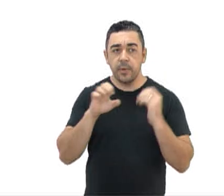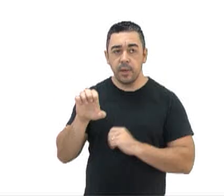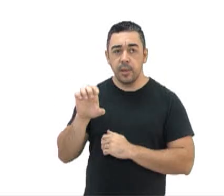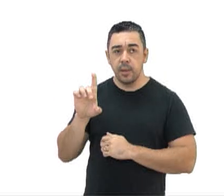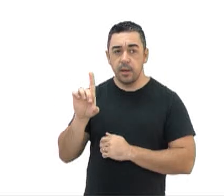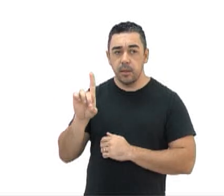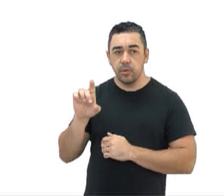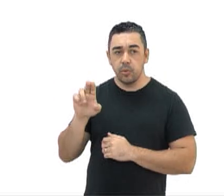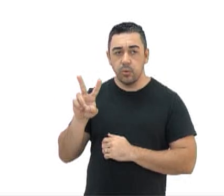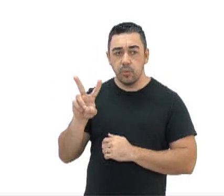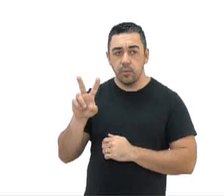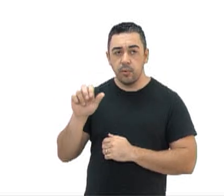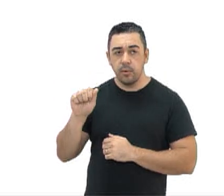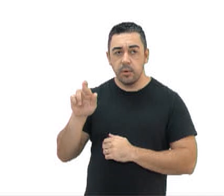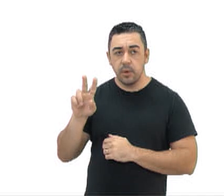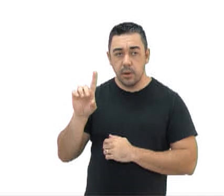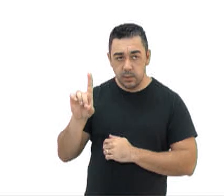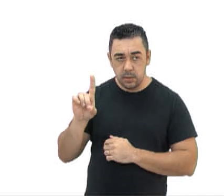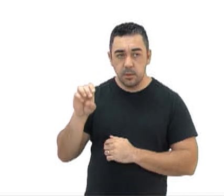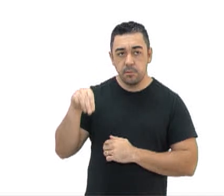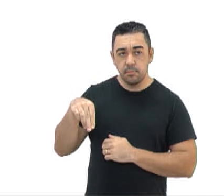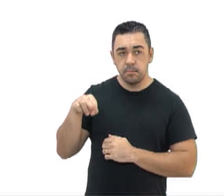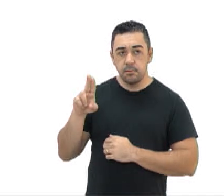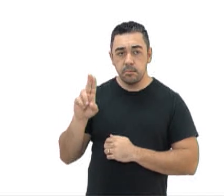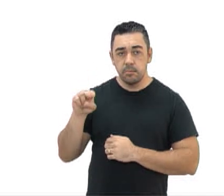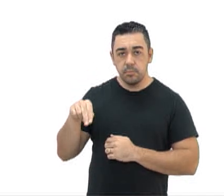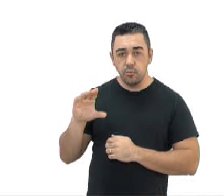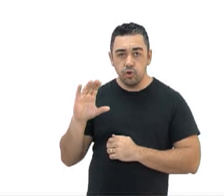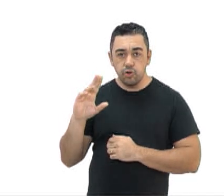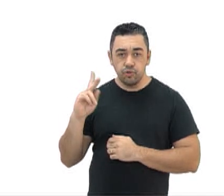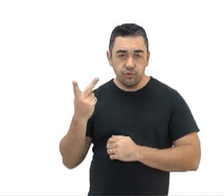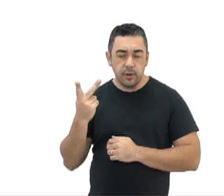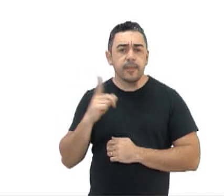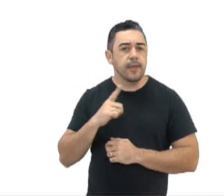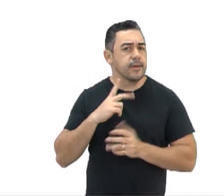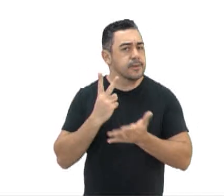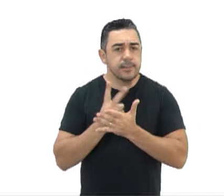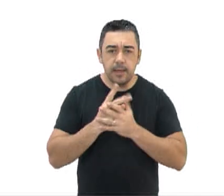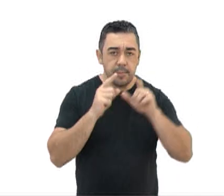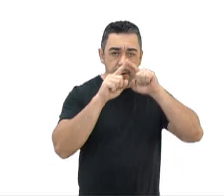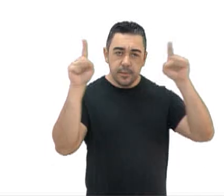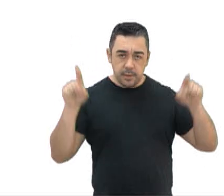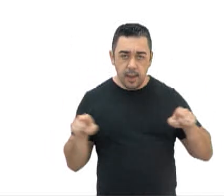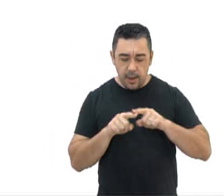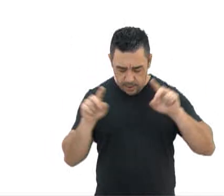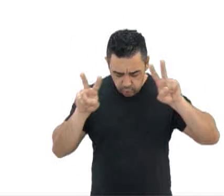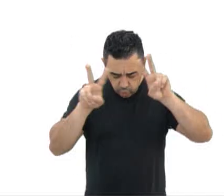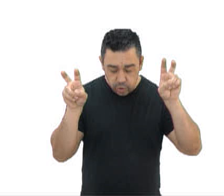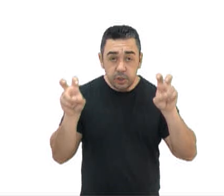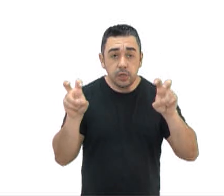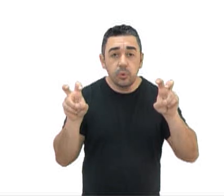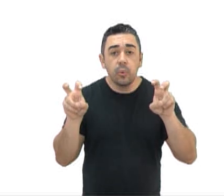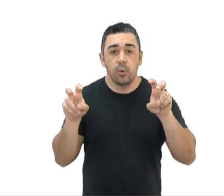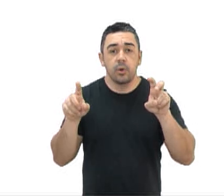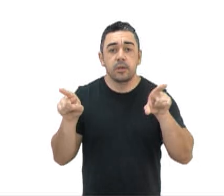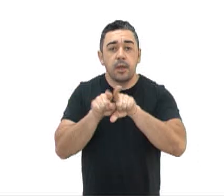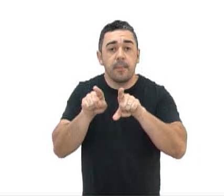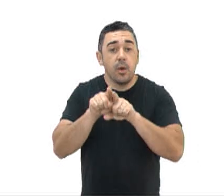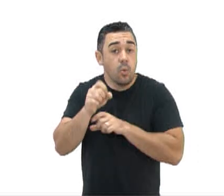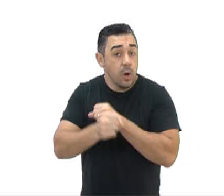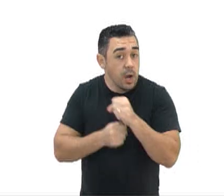às telas, vem sempre a informação, então, do título da tela, o ano em que ela